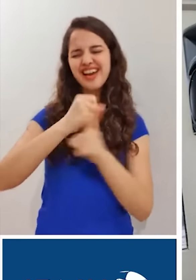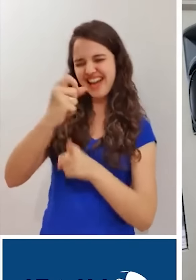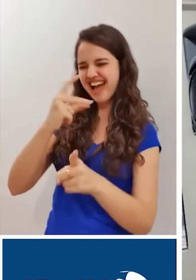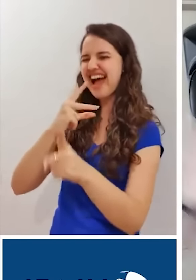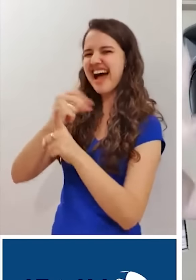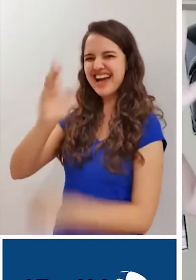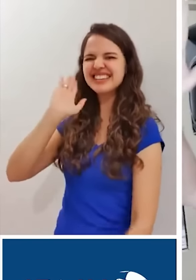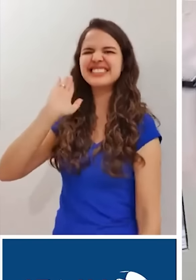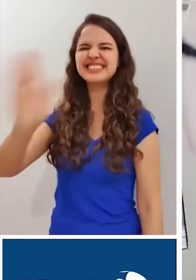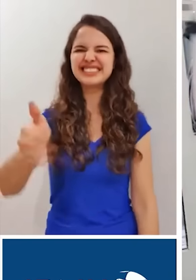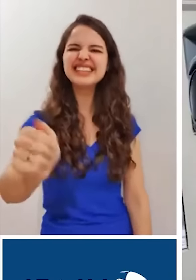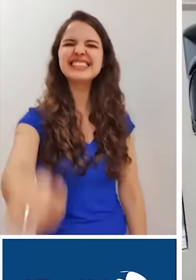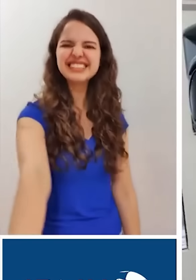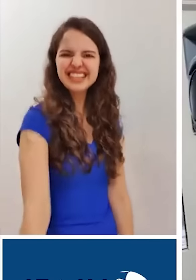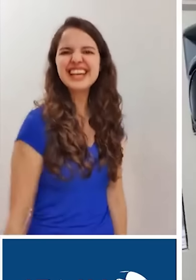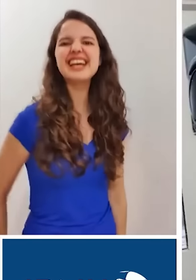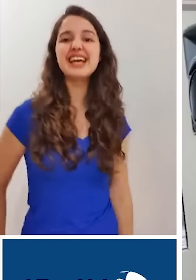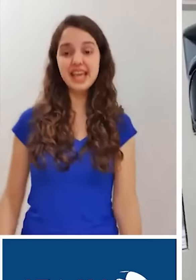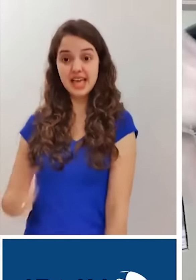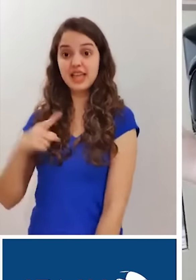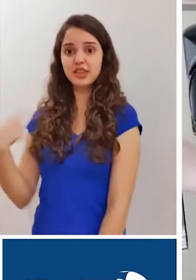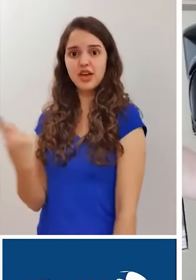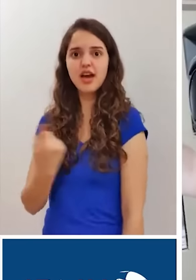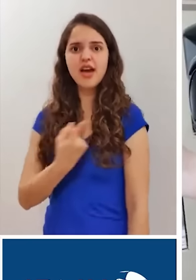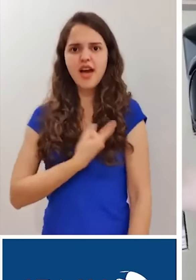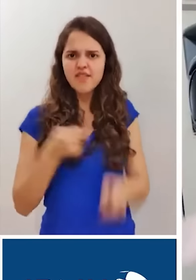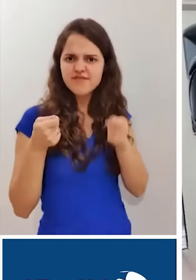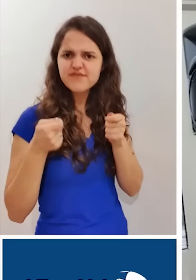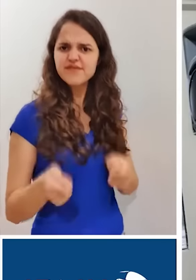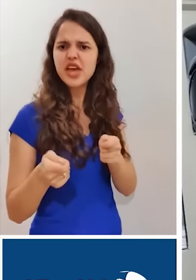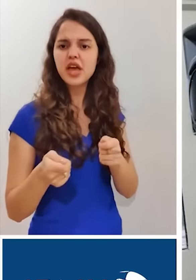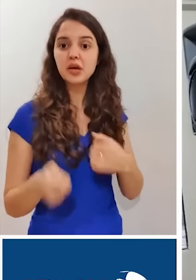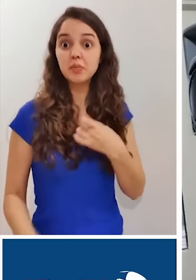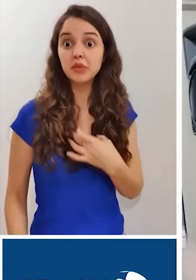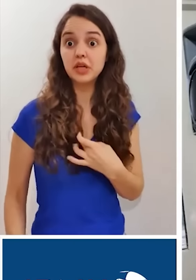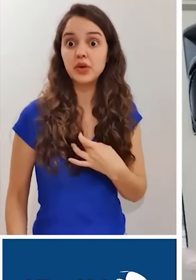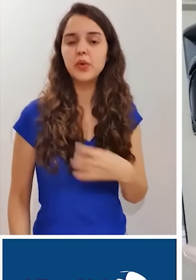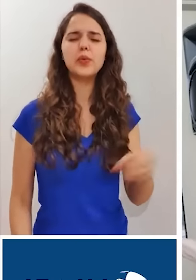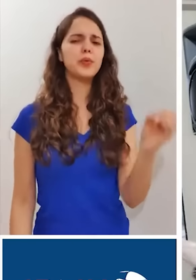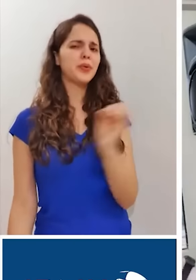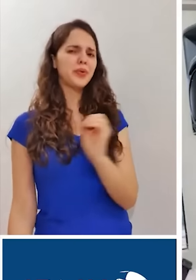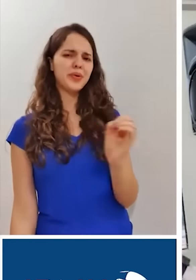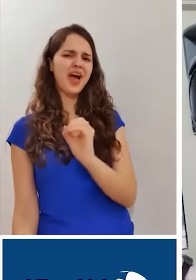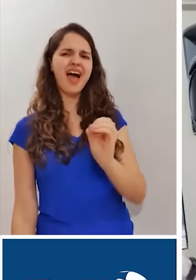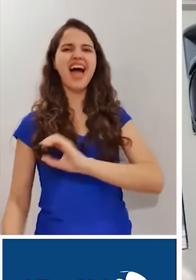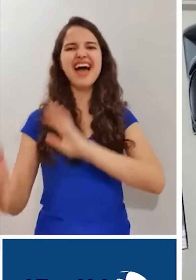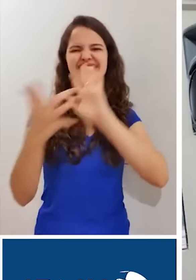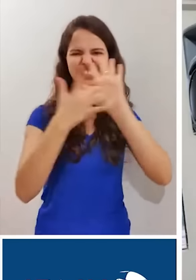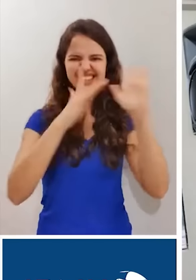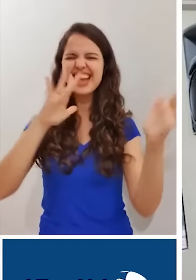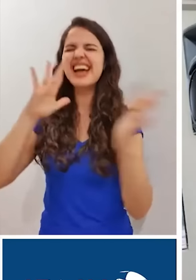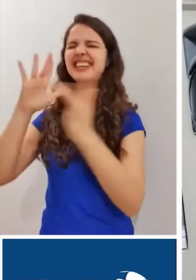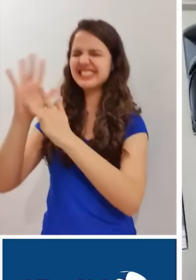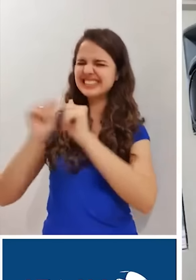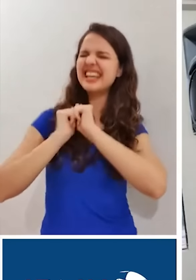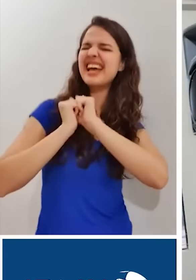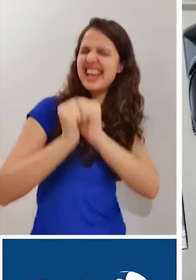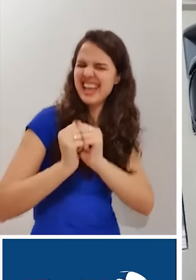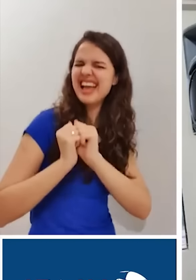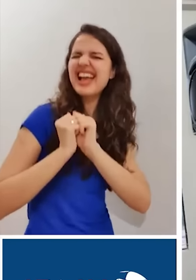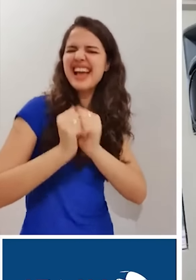triunfou estaremos fos sem temor algum Jesus está aqui